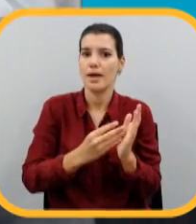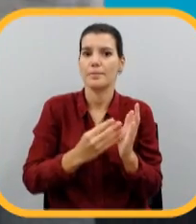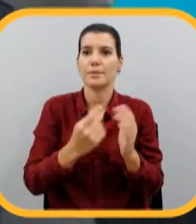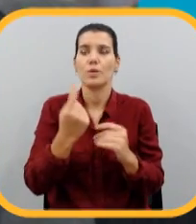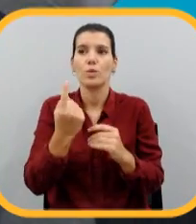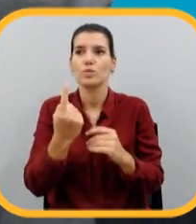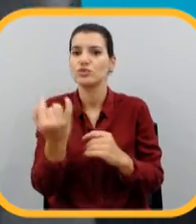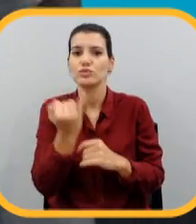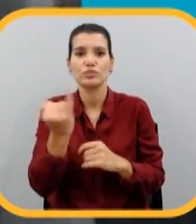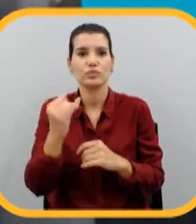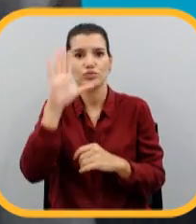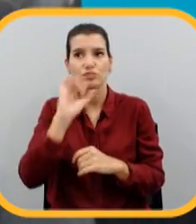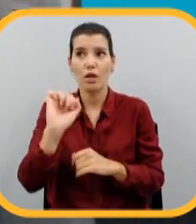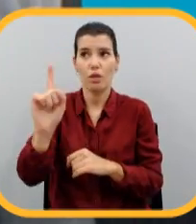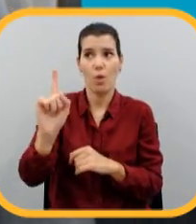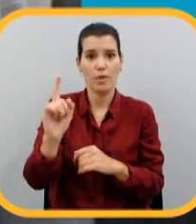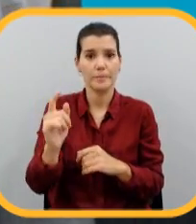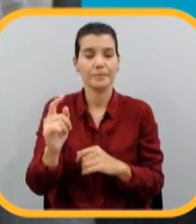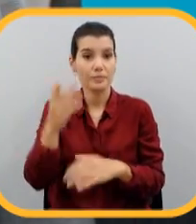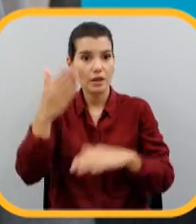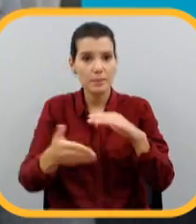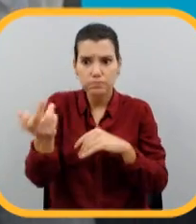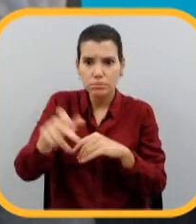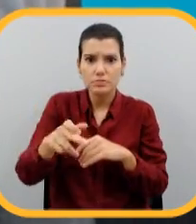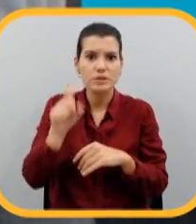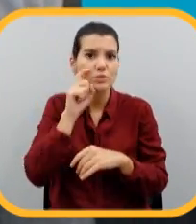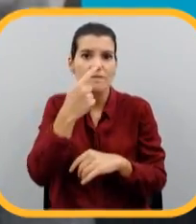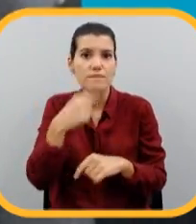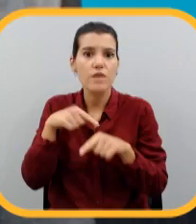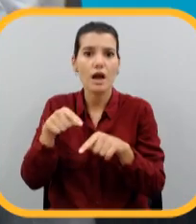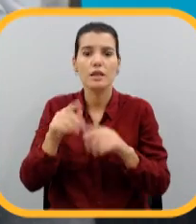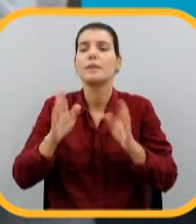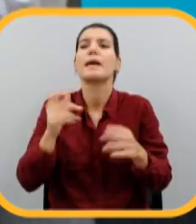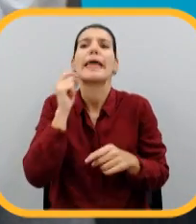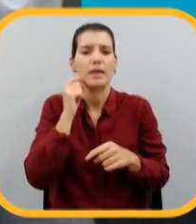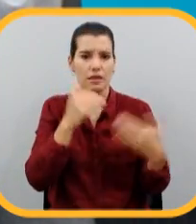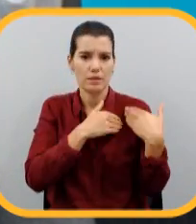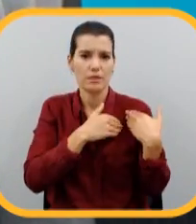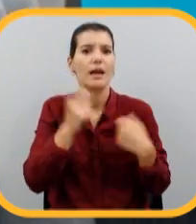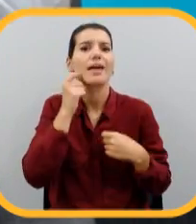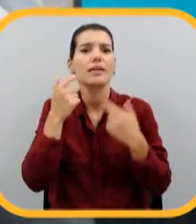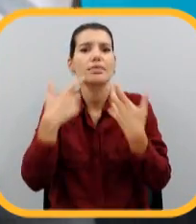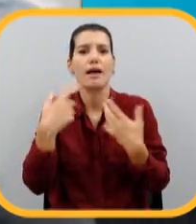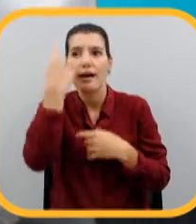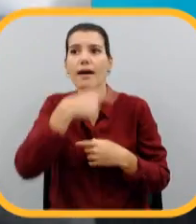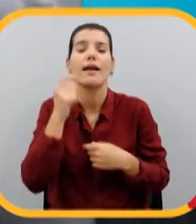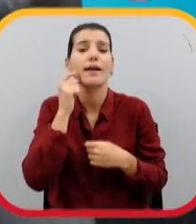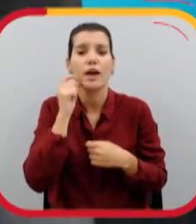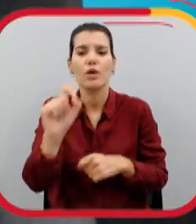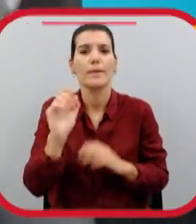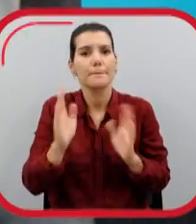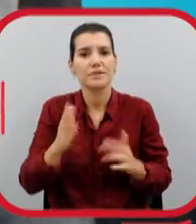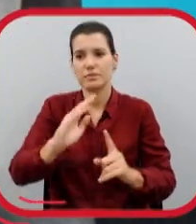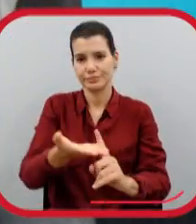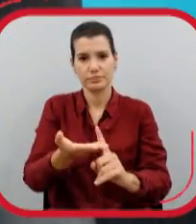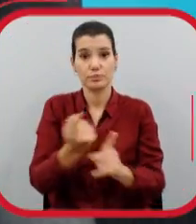uma empresa, uma funcionalidade no Instituto de Estado, e se aquilo aparece uma falha de segurança, tem que haver um responsável, uma pessoa